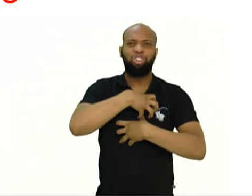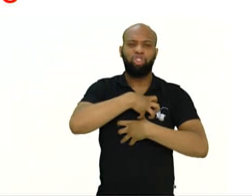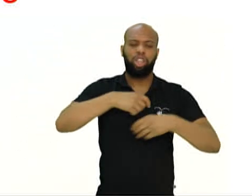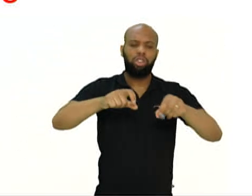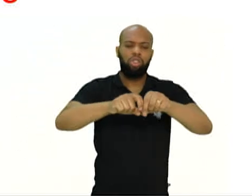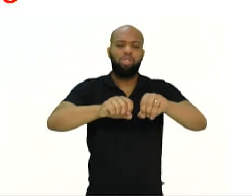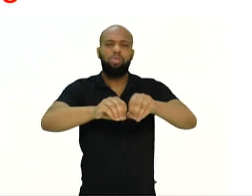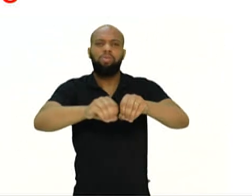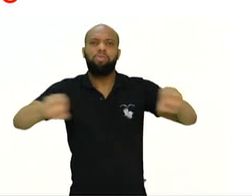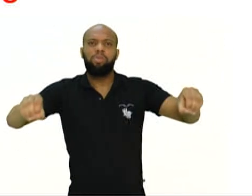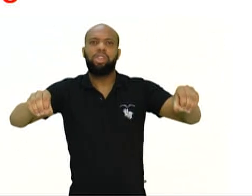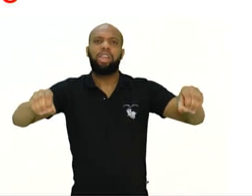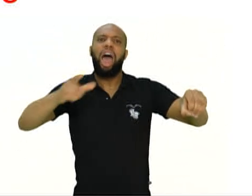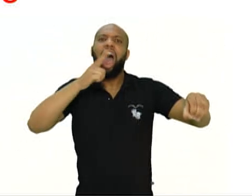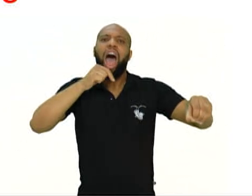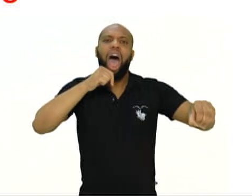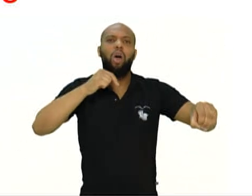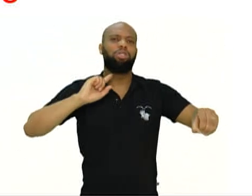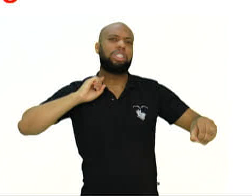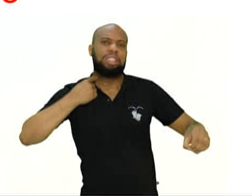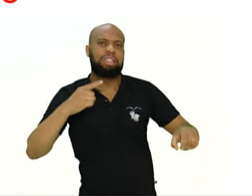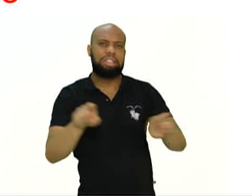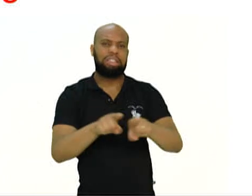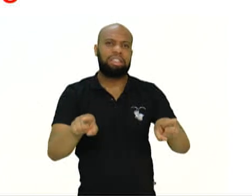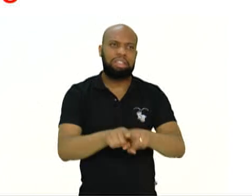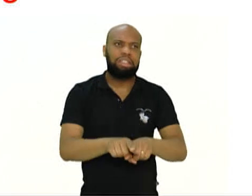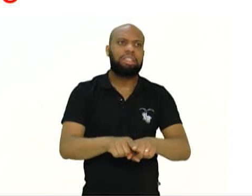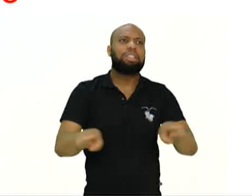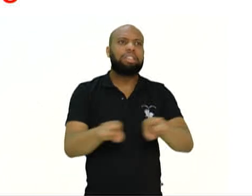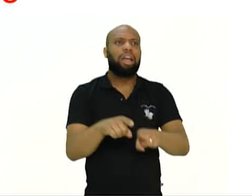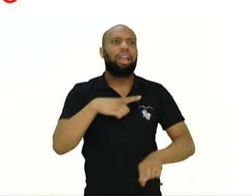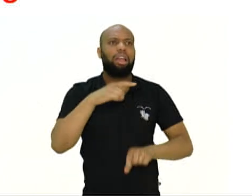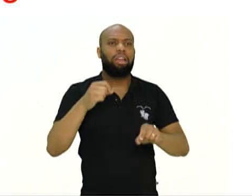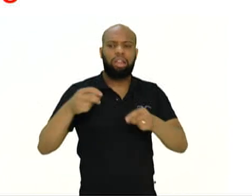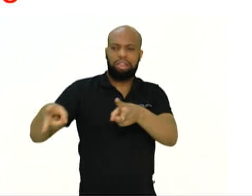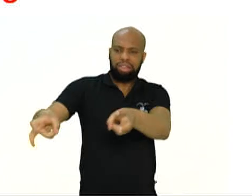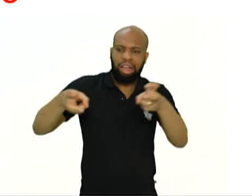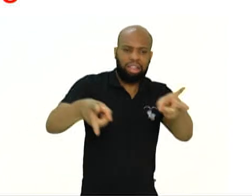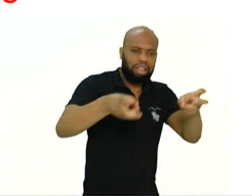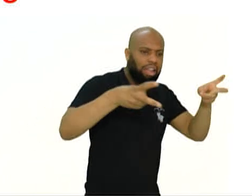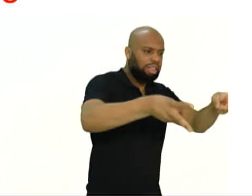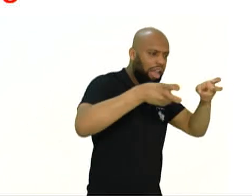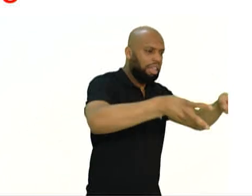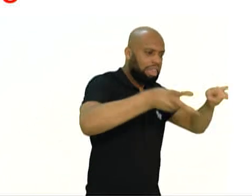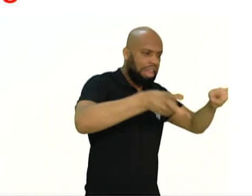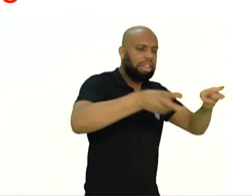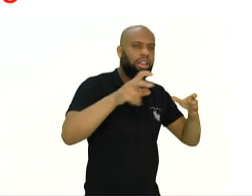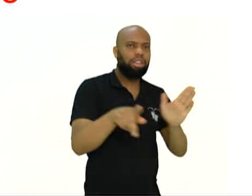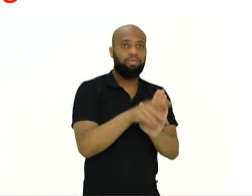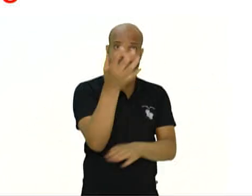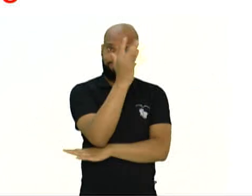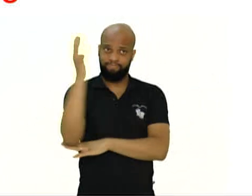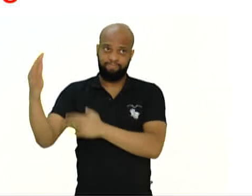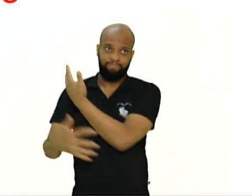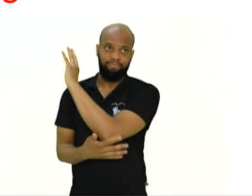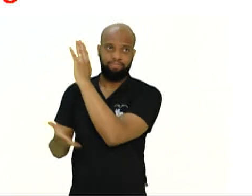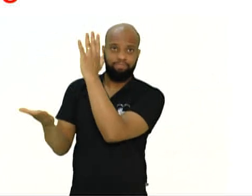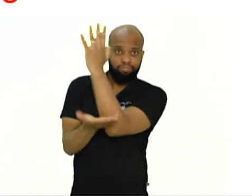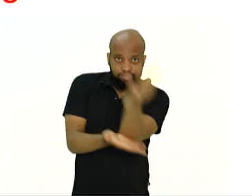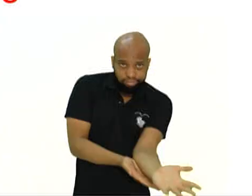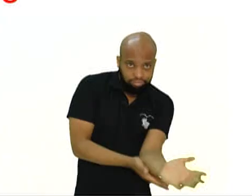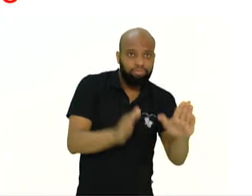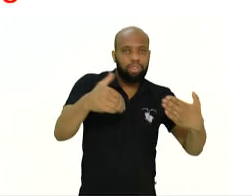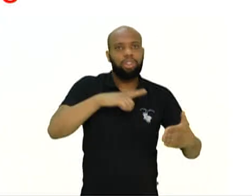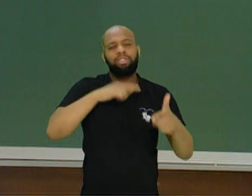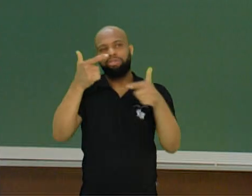céu aberto, que acaba poluindo a água, a retirada da vegetação. Então, são problemas